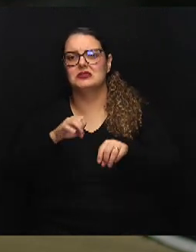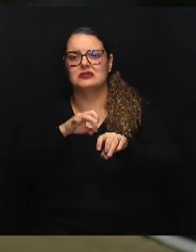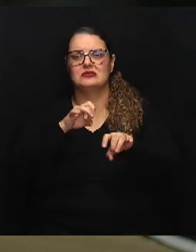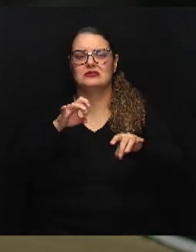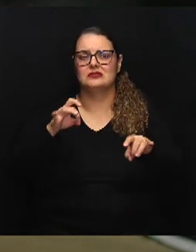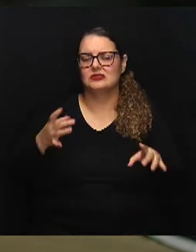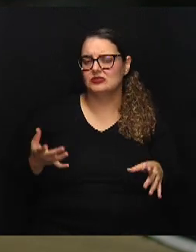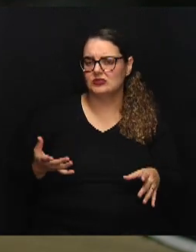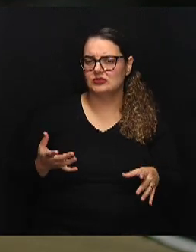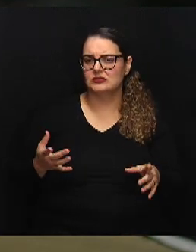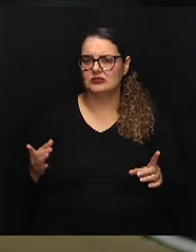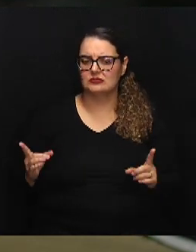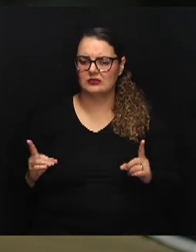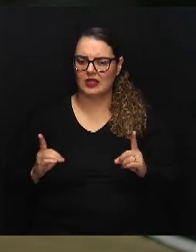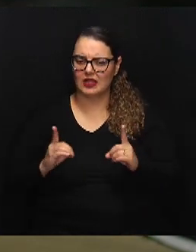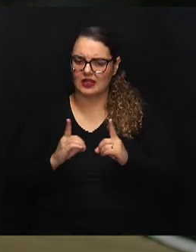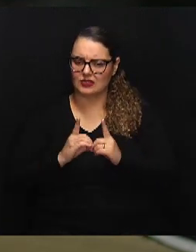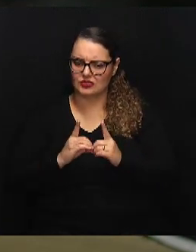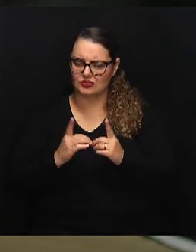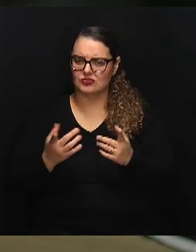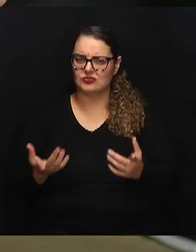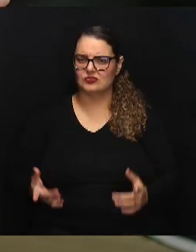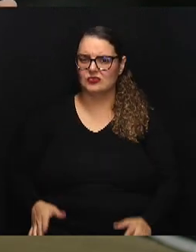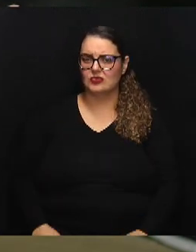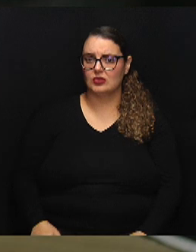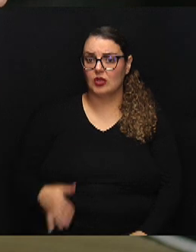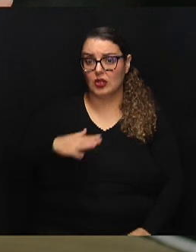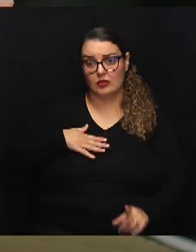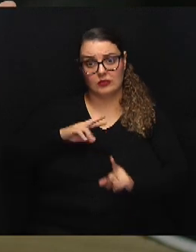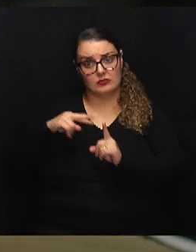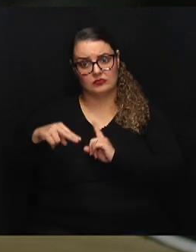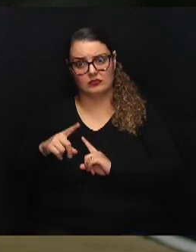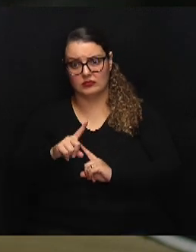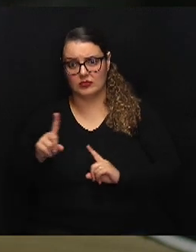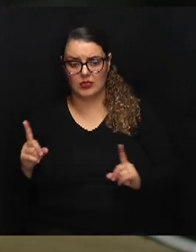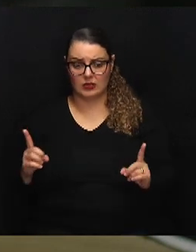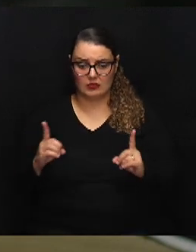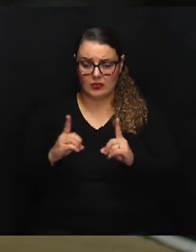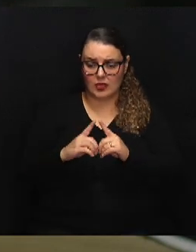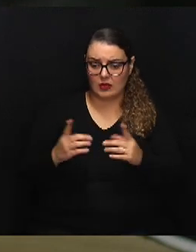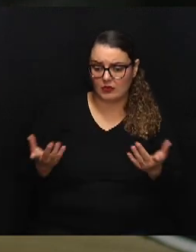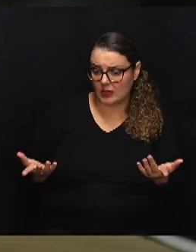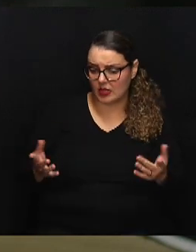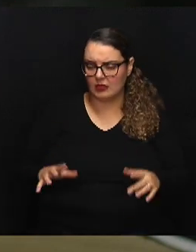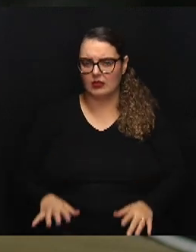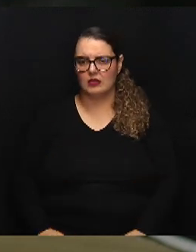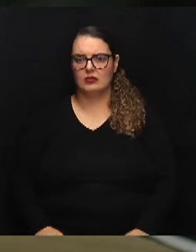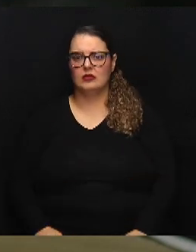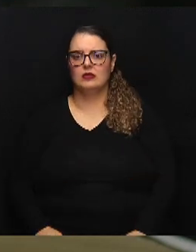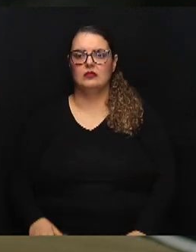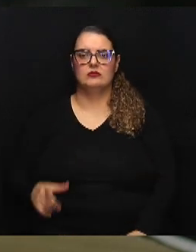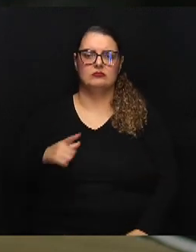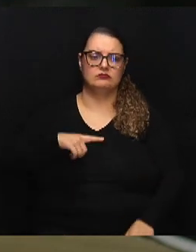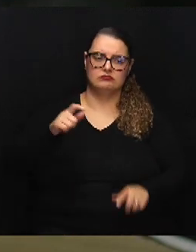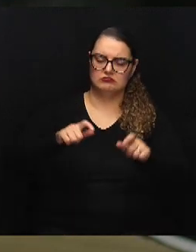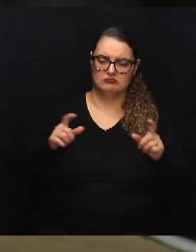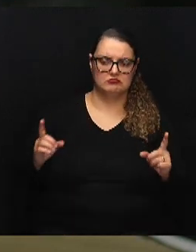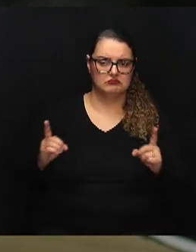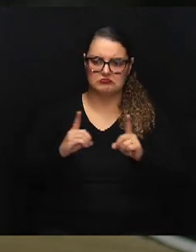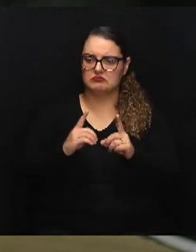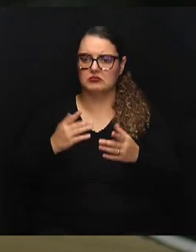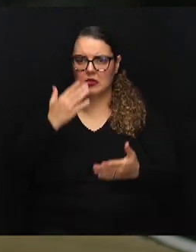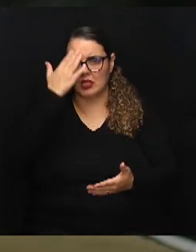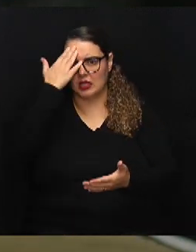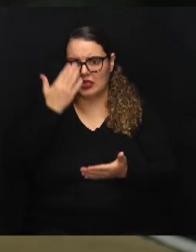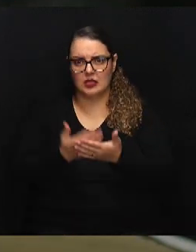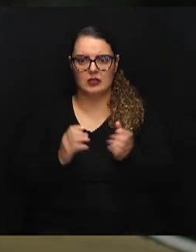ela aproxima? No meu ponto de vista, não aproxima, né? Mas, enfim, tem pessoas que acreditam que sim, tem